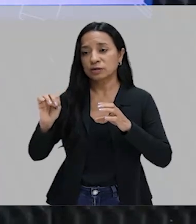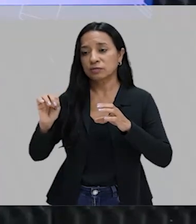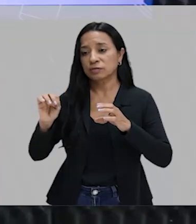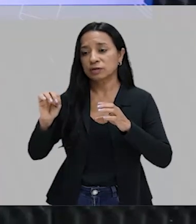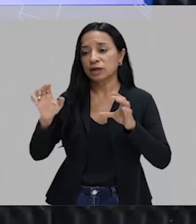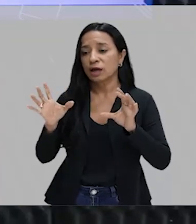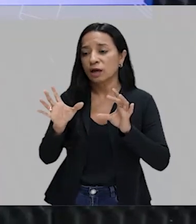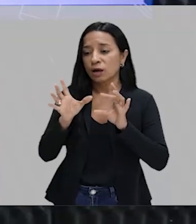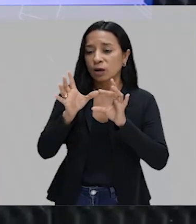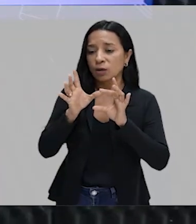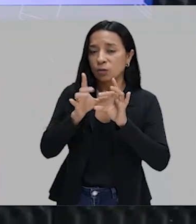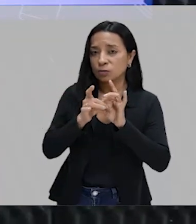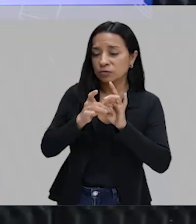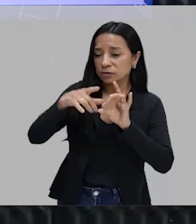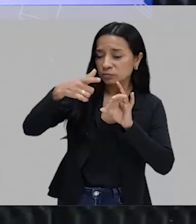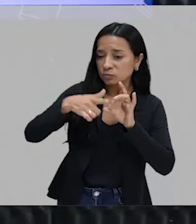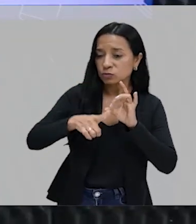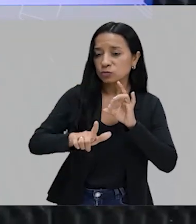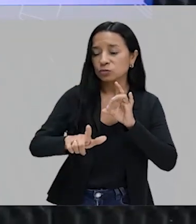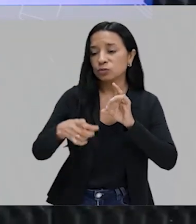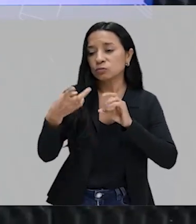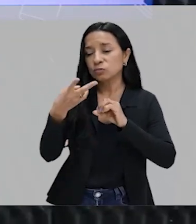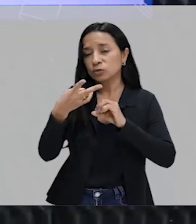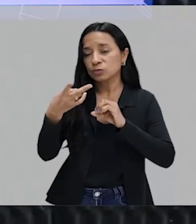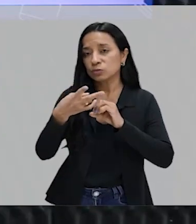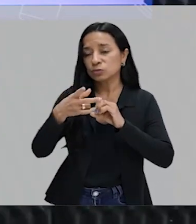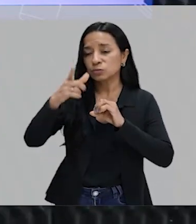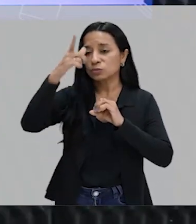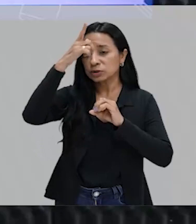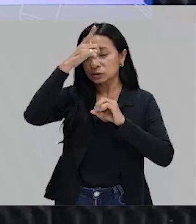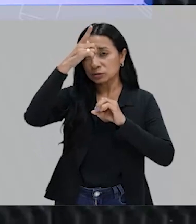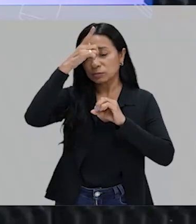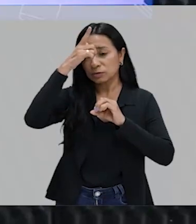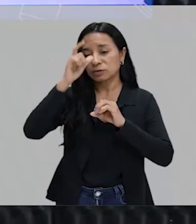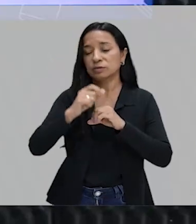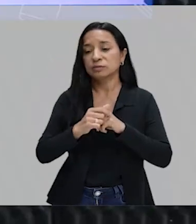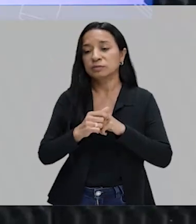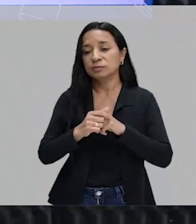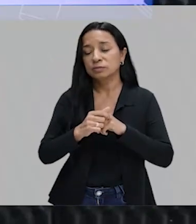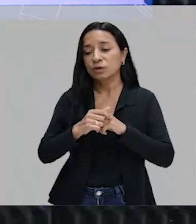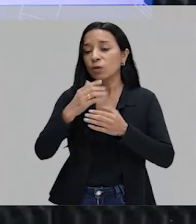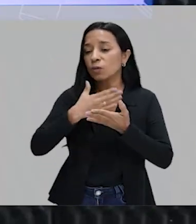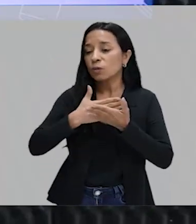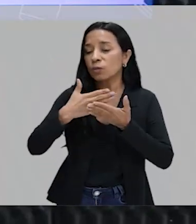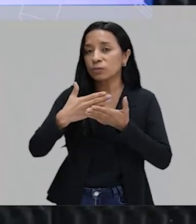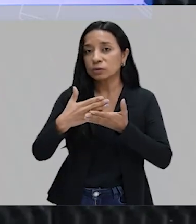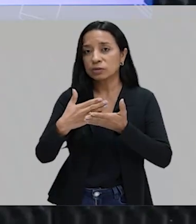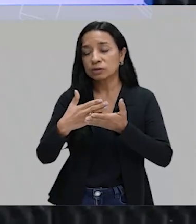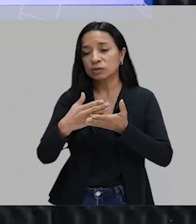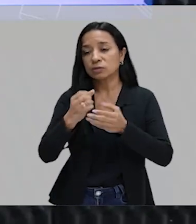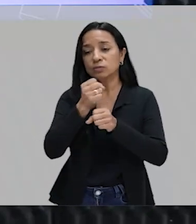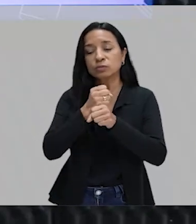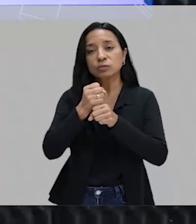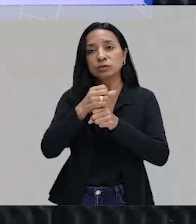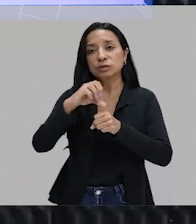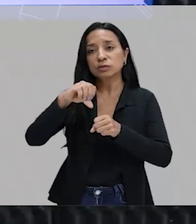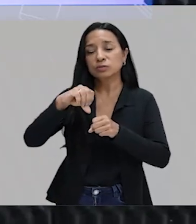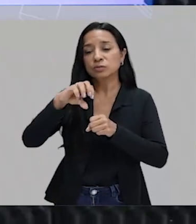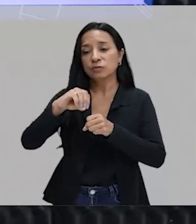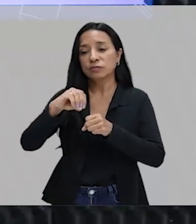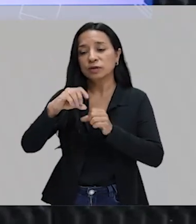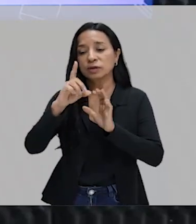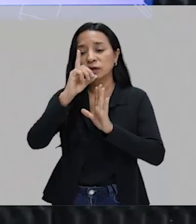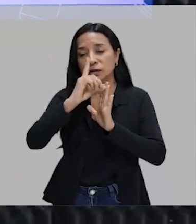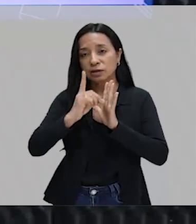Alemanhas em 1991. Então, a partir ali dos anos 90, da década de